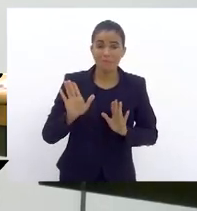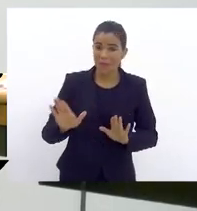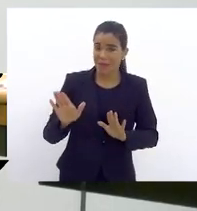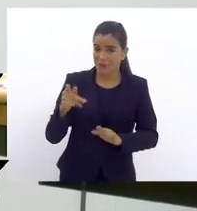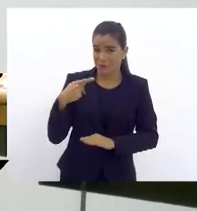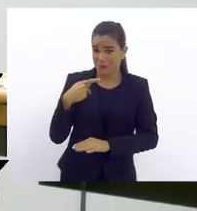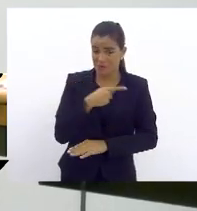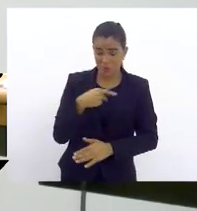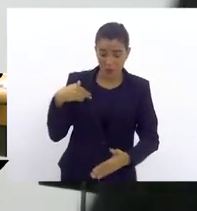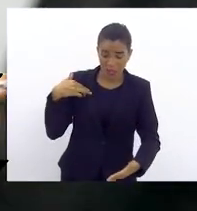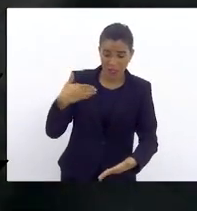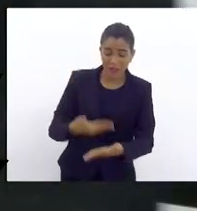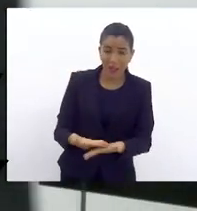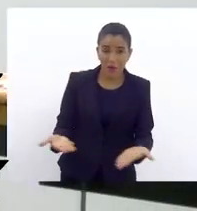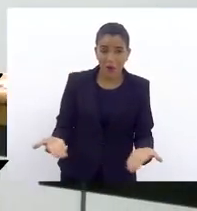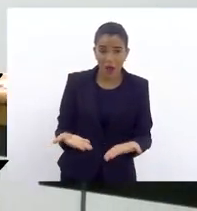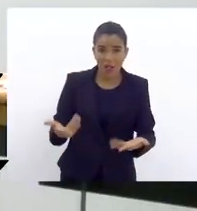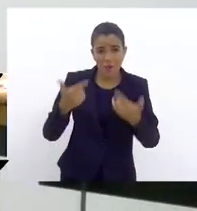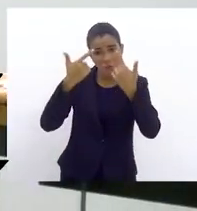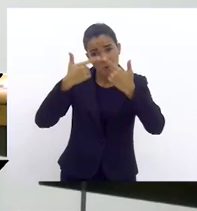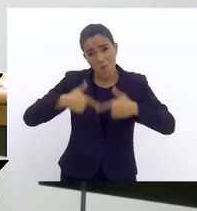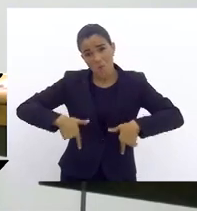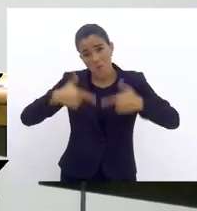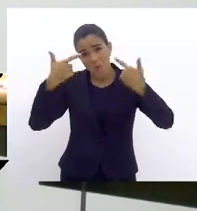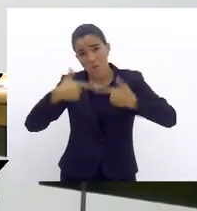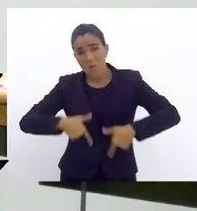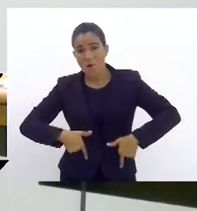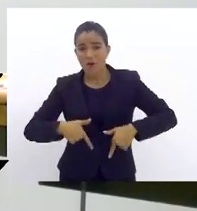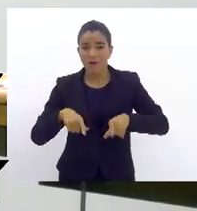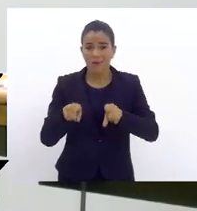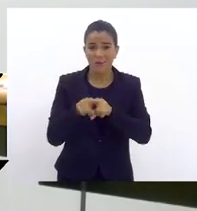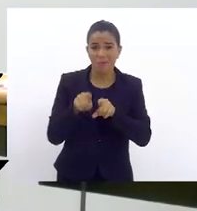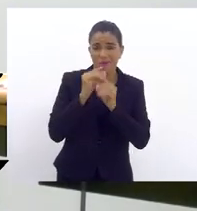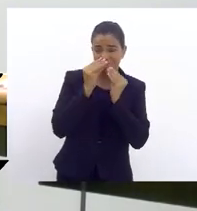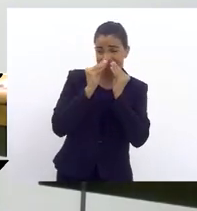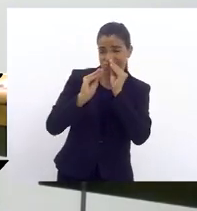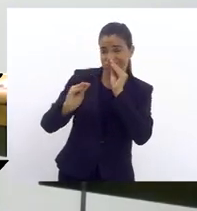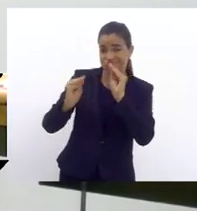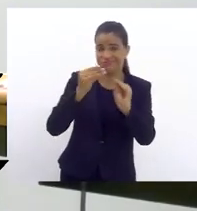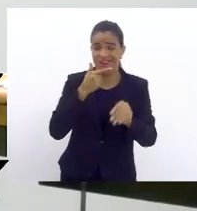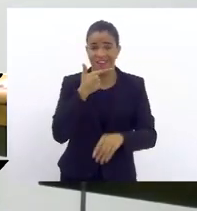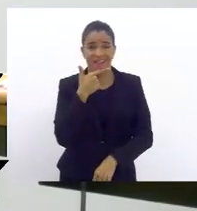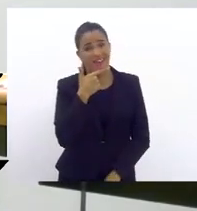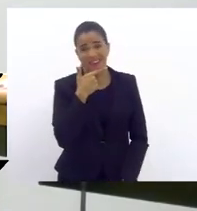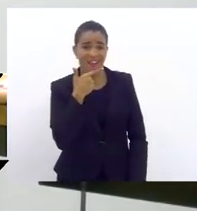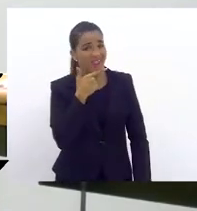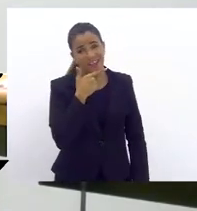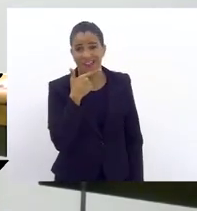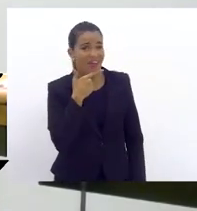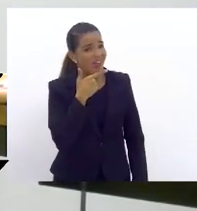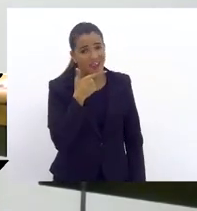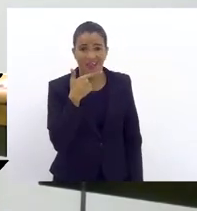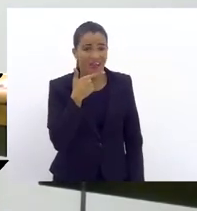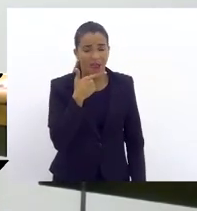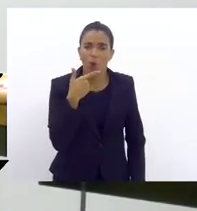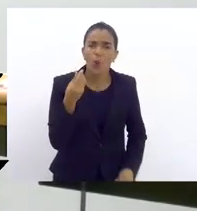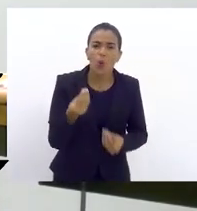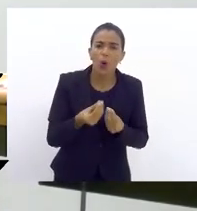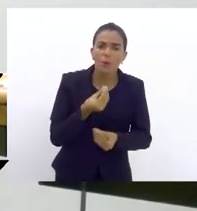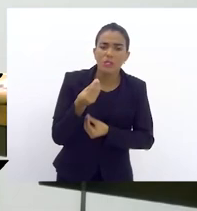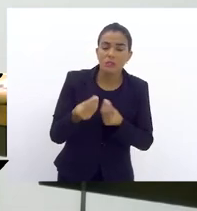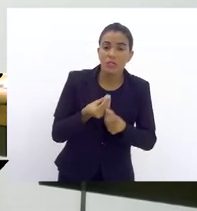Valadão até agora saiu ileso e ainda fez escárnio com a população de terreiros de Itaboraí Como assim